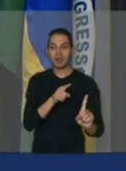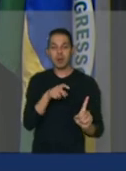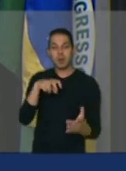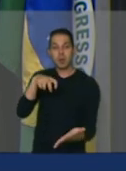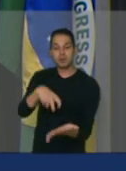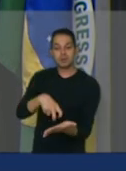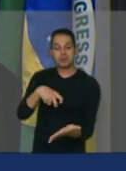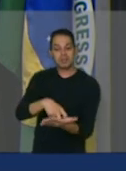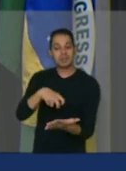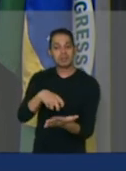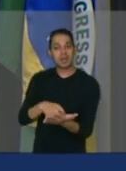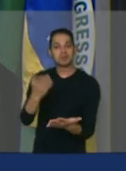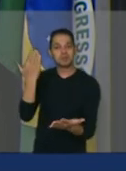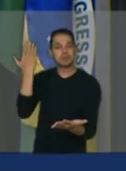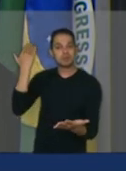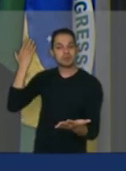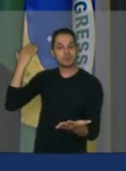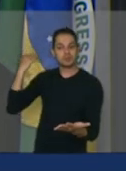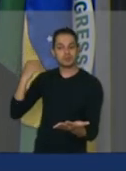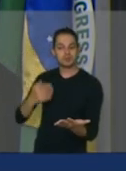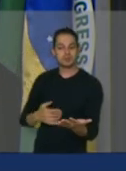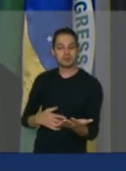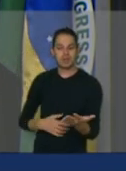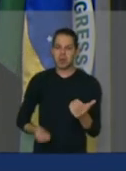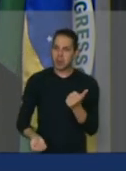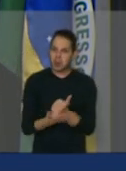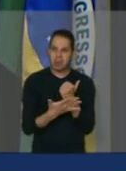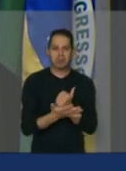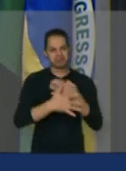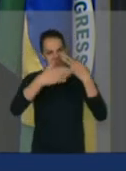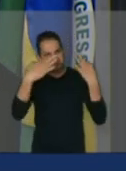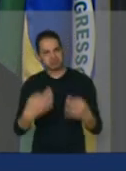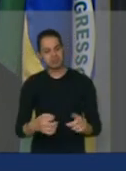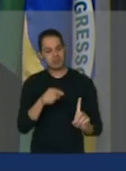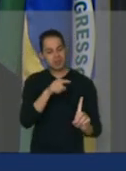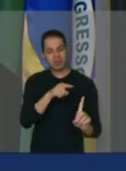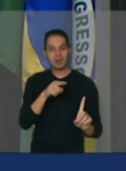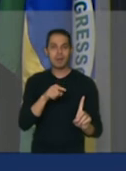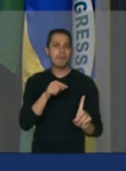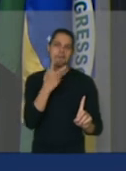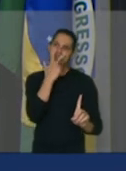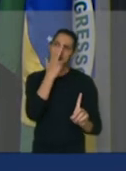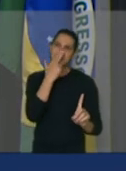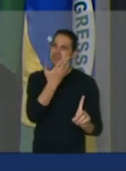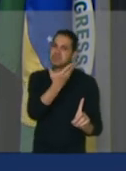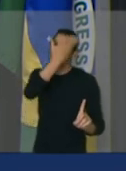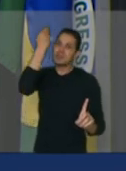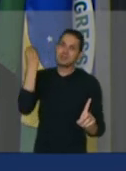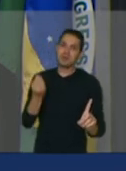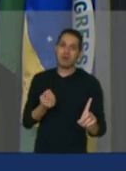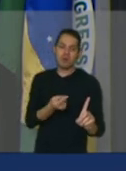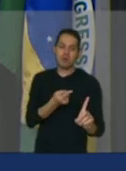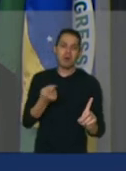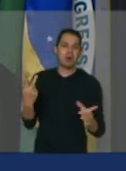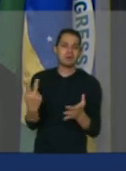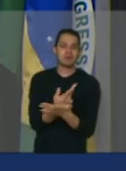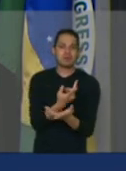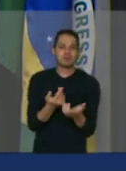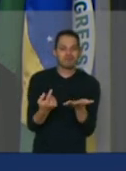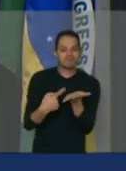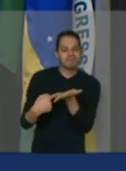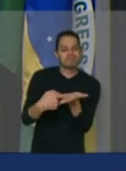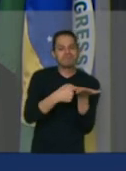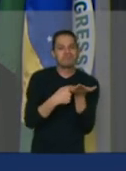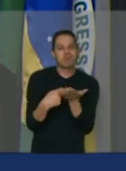condenado, é um corrupto convicto. Acho que ele esqueceu que houve apenas uma manobra para declarar um